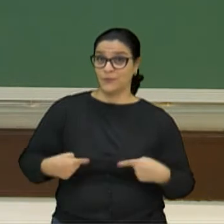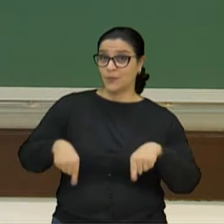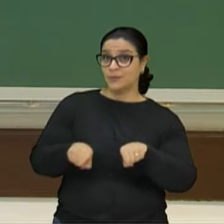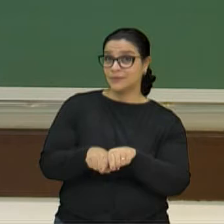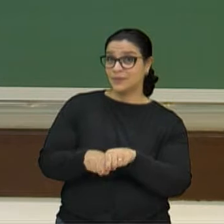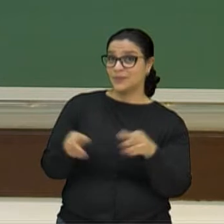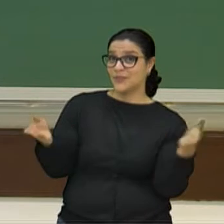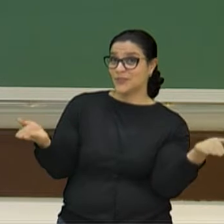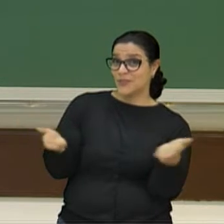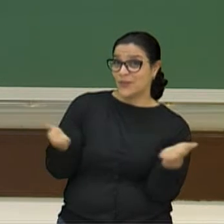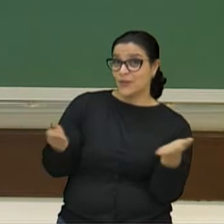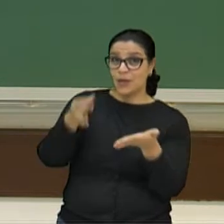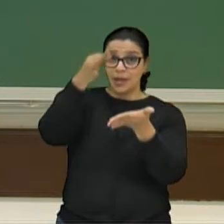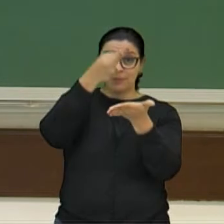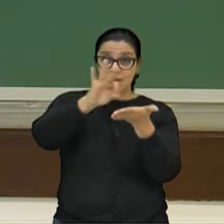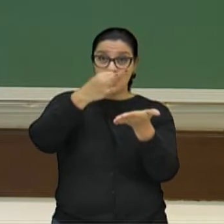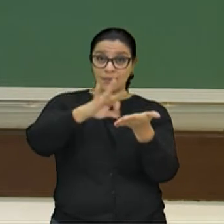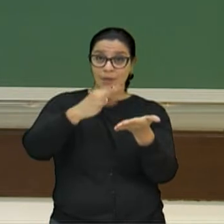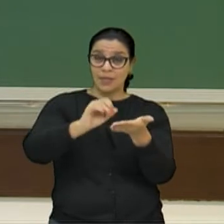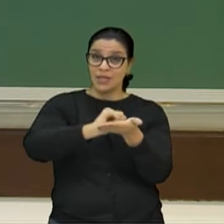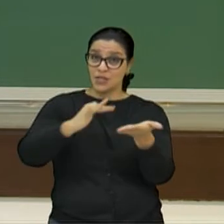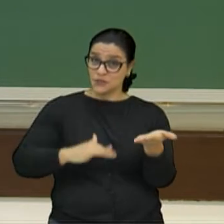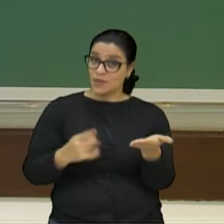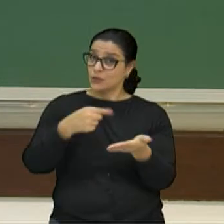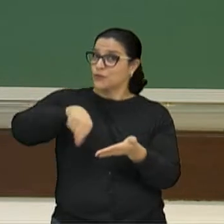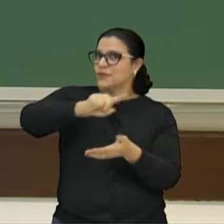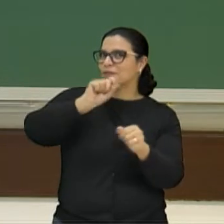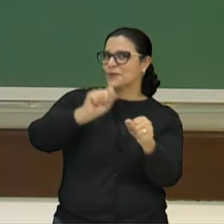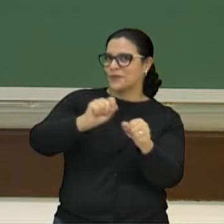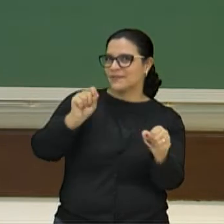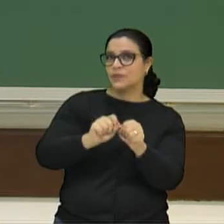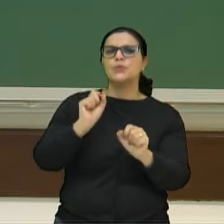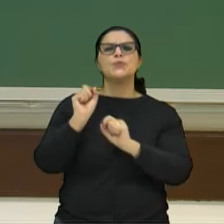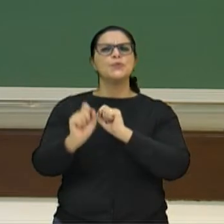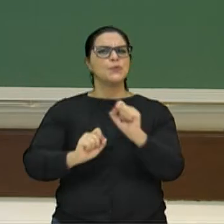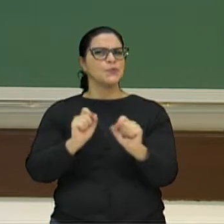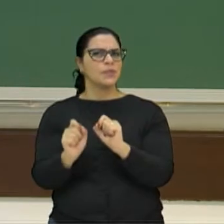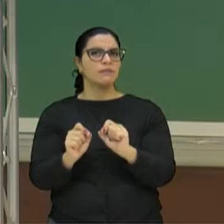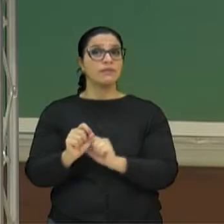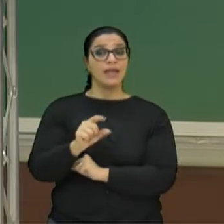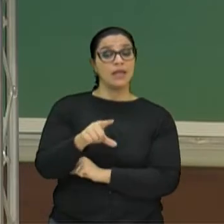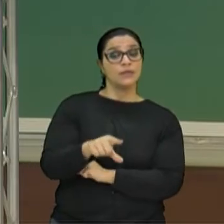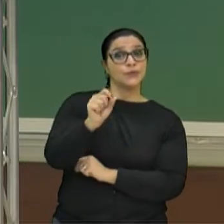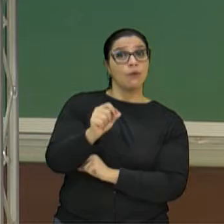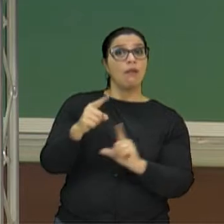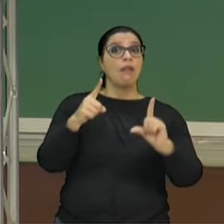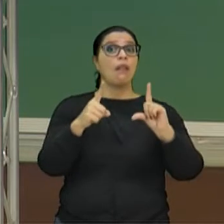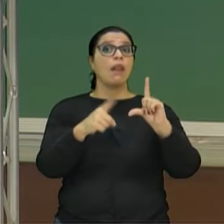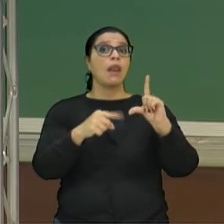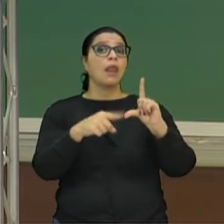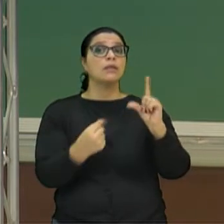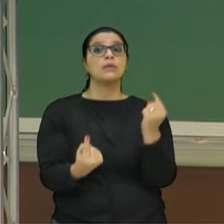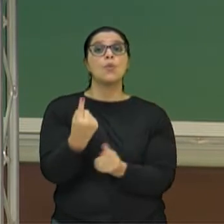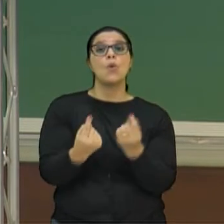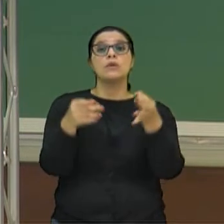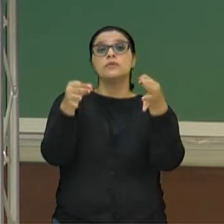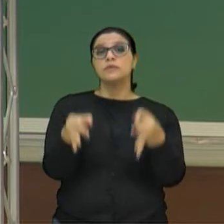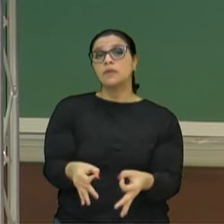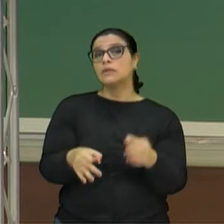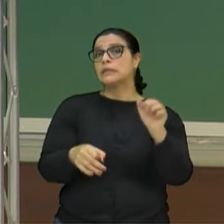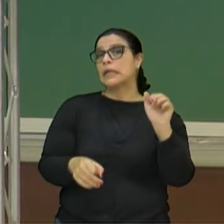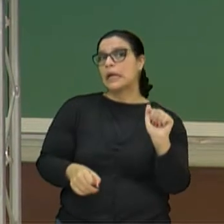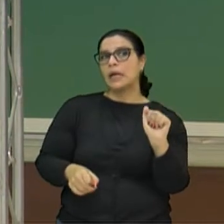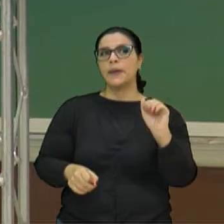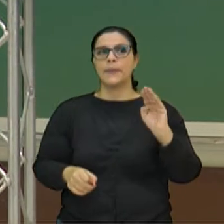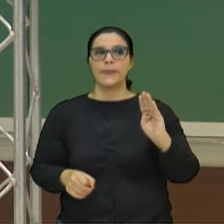Voltamos então, pessoal, com a correção da atividade que eu tinha deixado aqui para vocês, que era o quê? Marcar desses exemplos aqui qual que